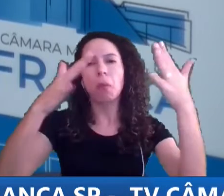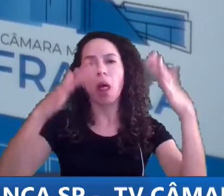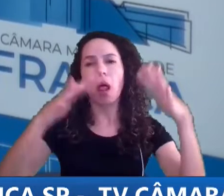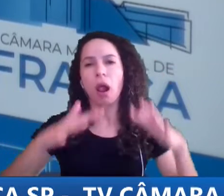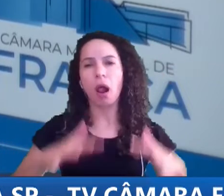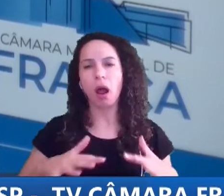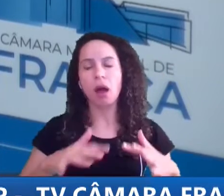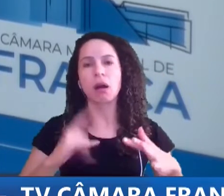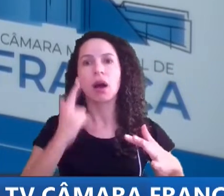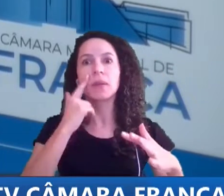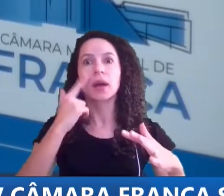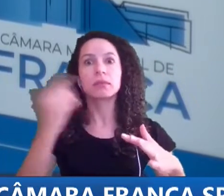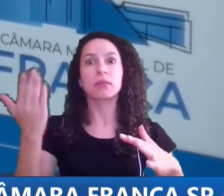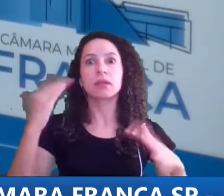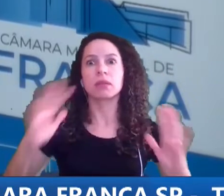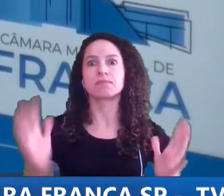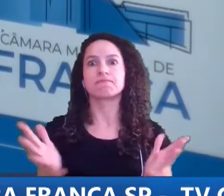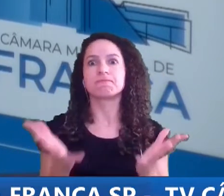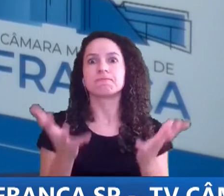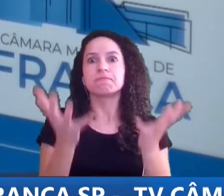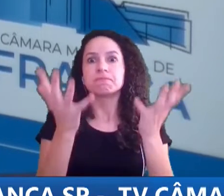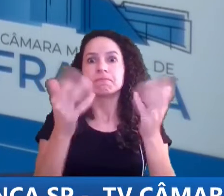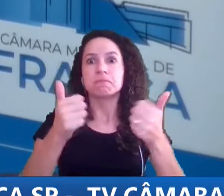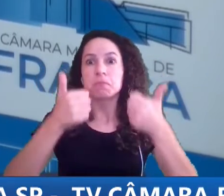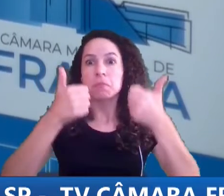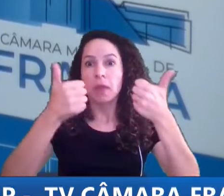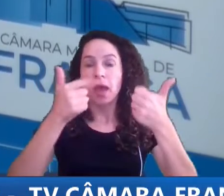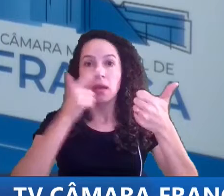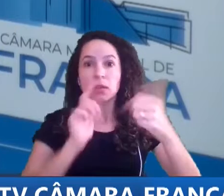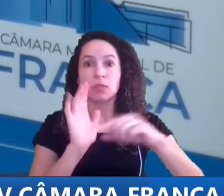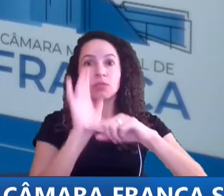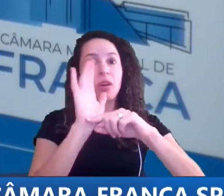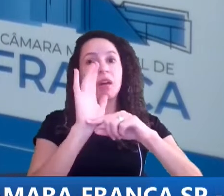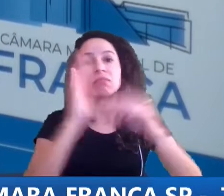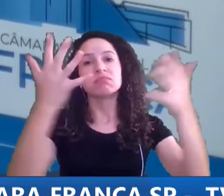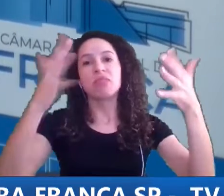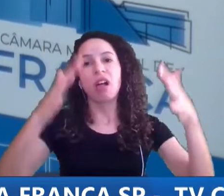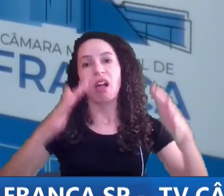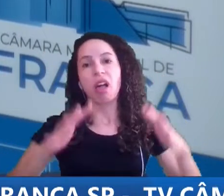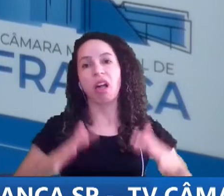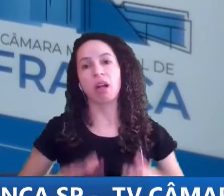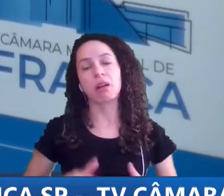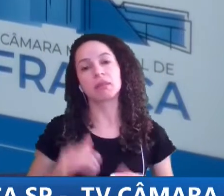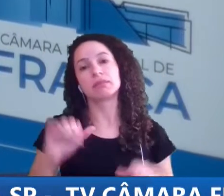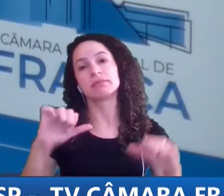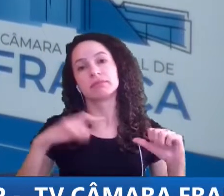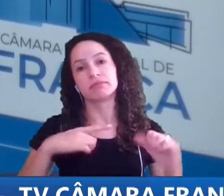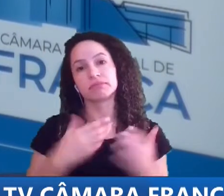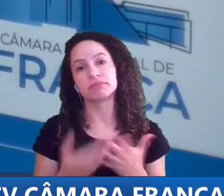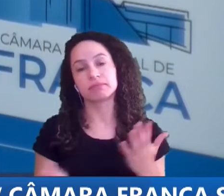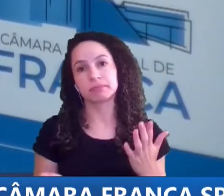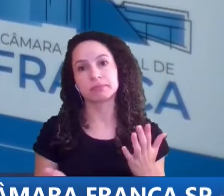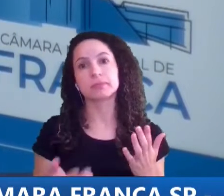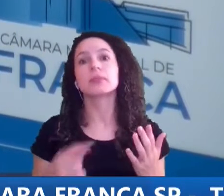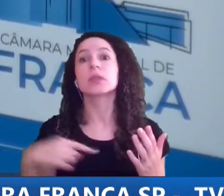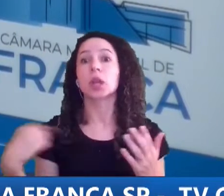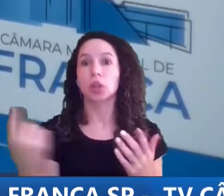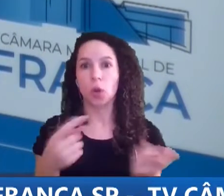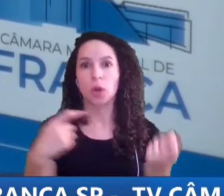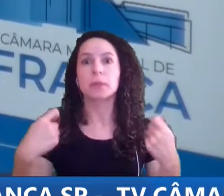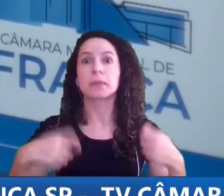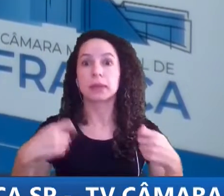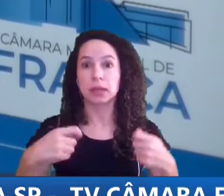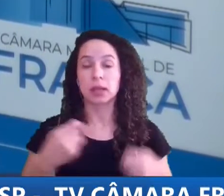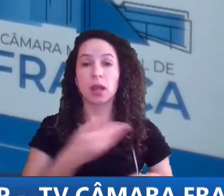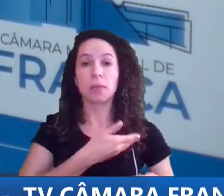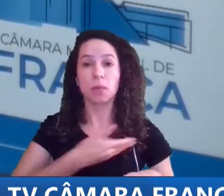pioneirismo que a Vanessa bem rememorou aqui para todos nós. É preciso que nós, poder público e